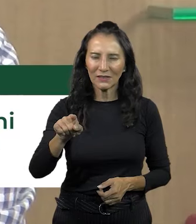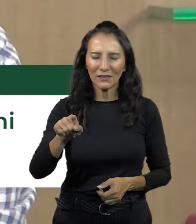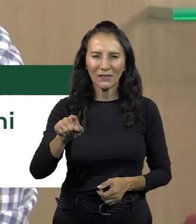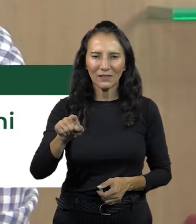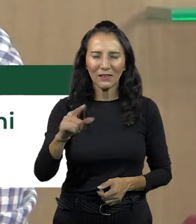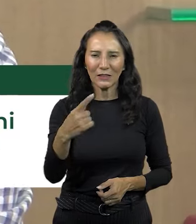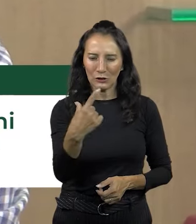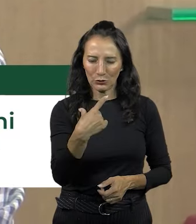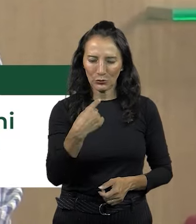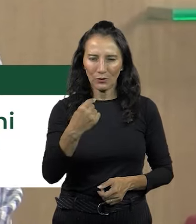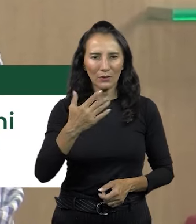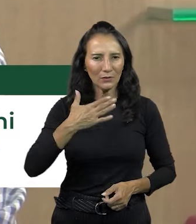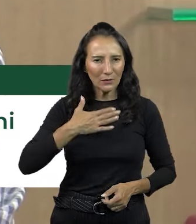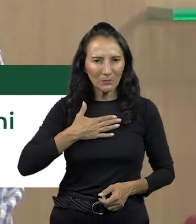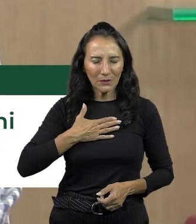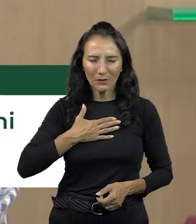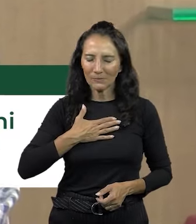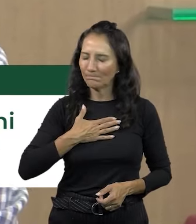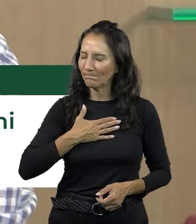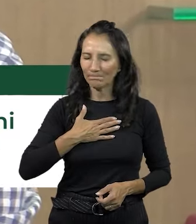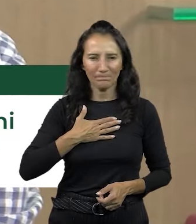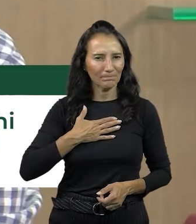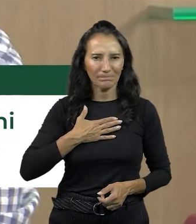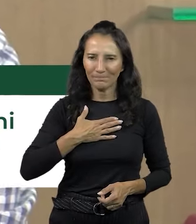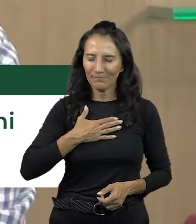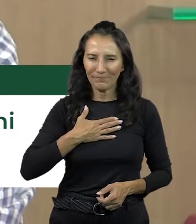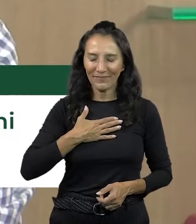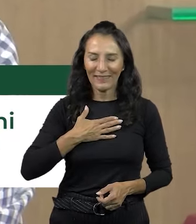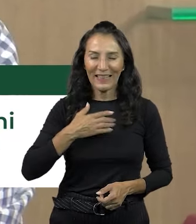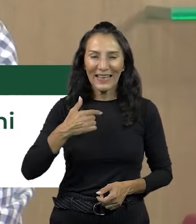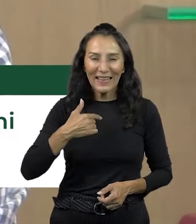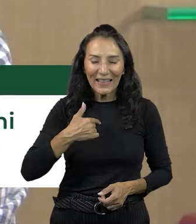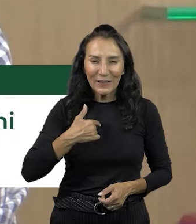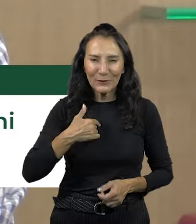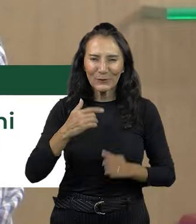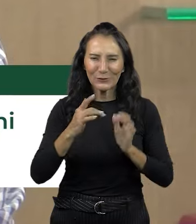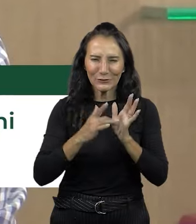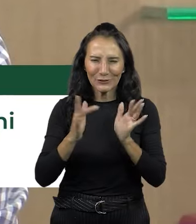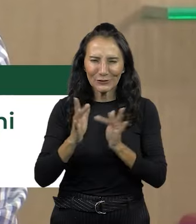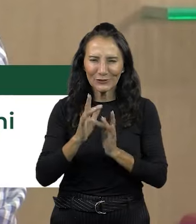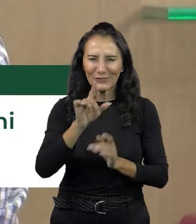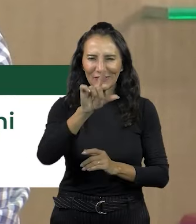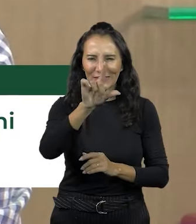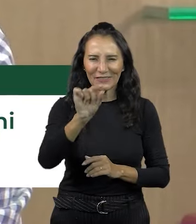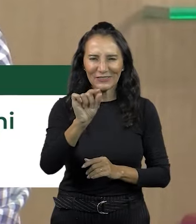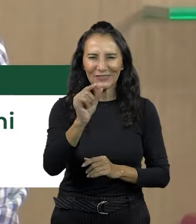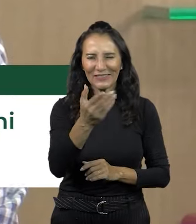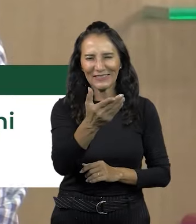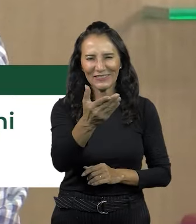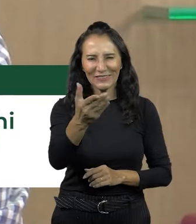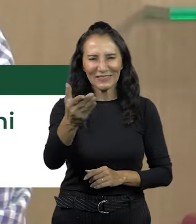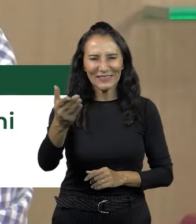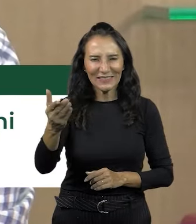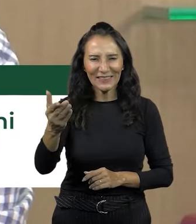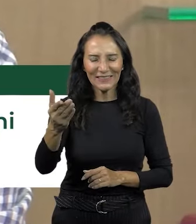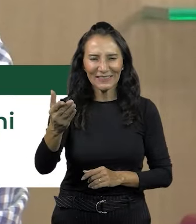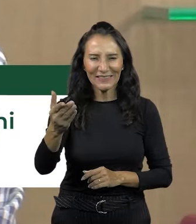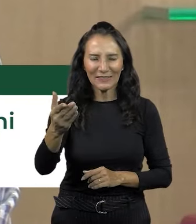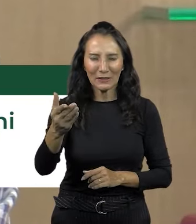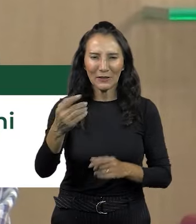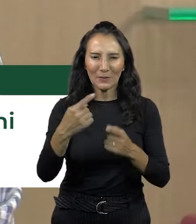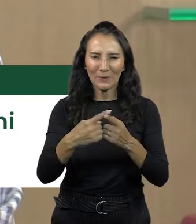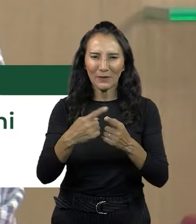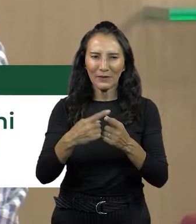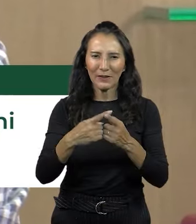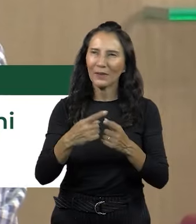eh escolhestes a mim mas eu vos escolhi para que o pai lhes